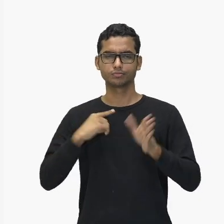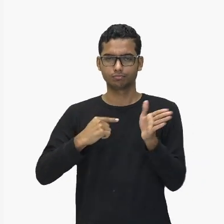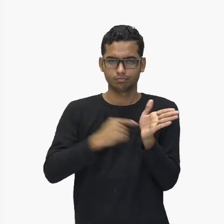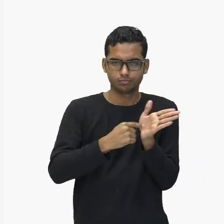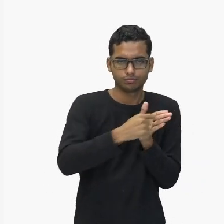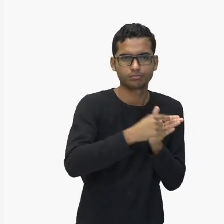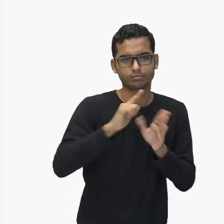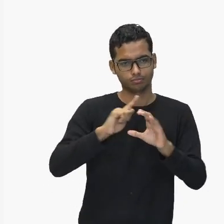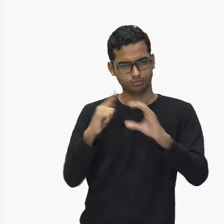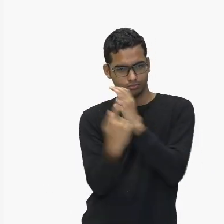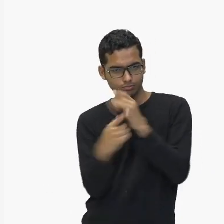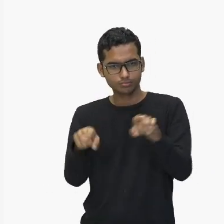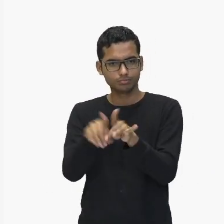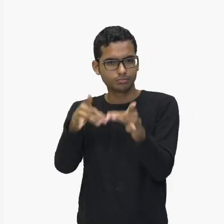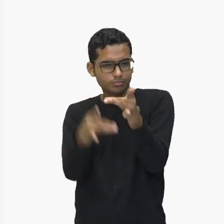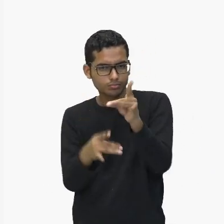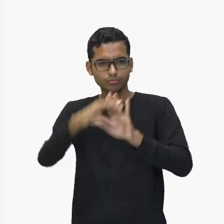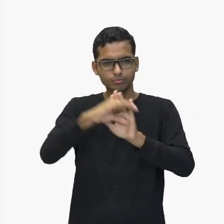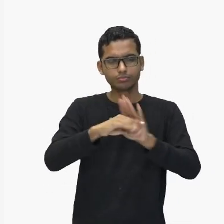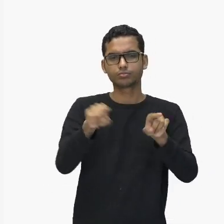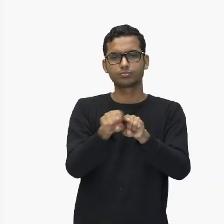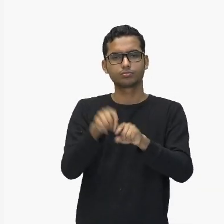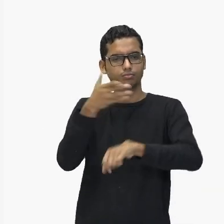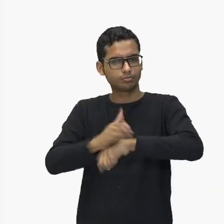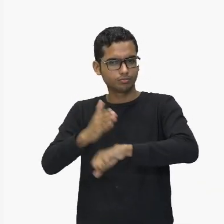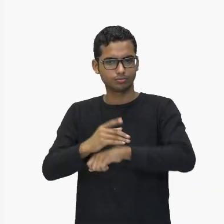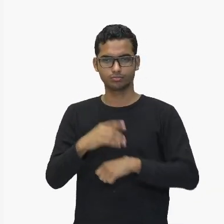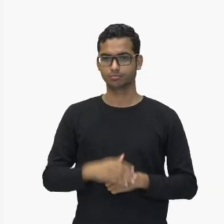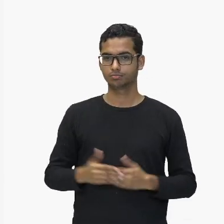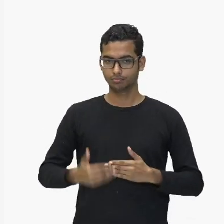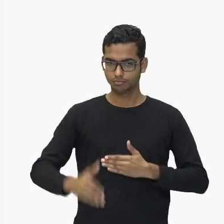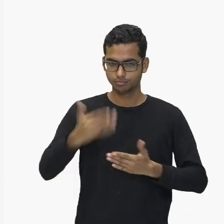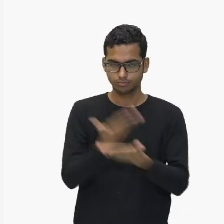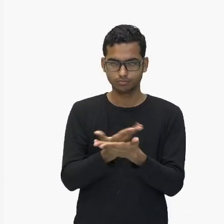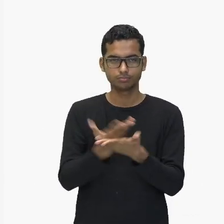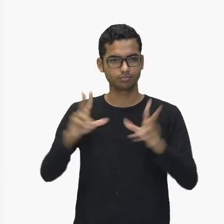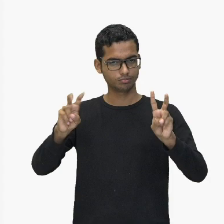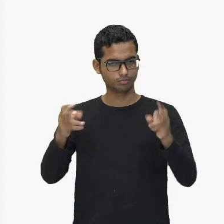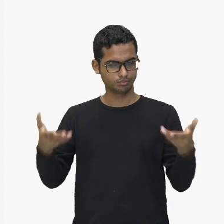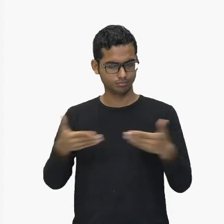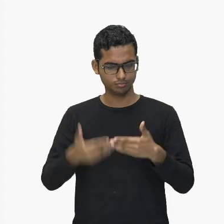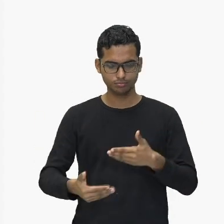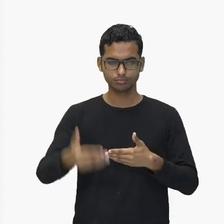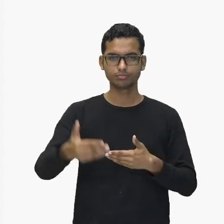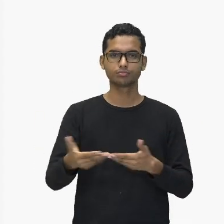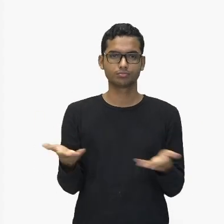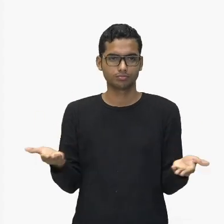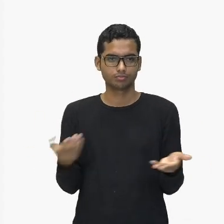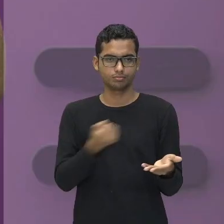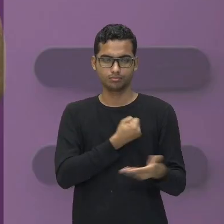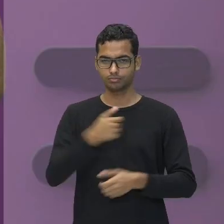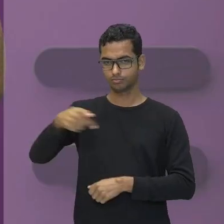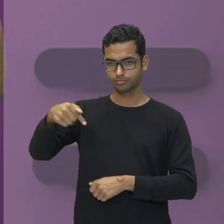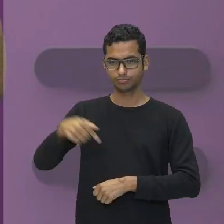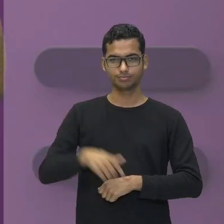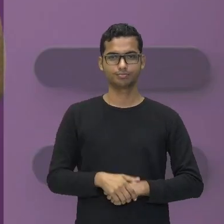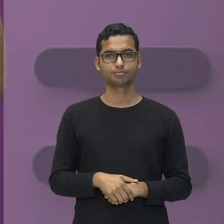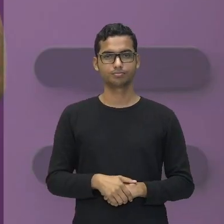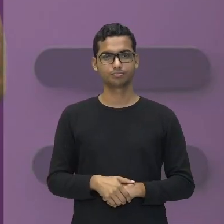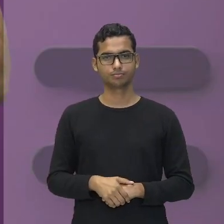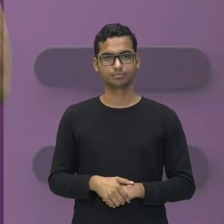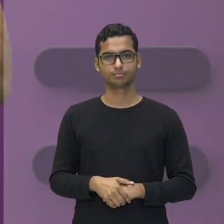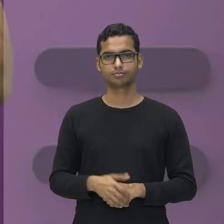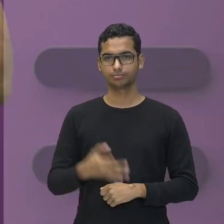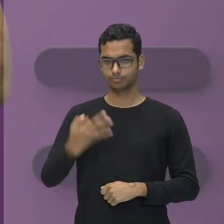E o detalhamento é definição e aplicação. Então, esse é o conteúdo da nossa aula de número 7, tudo